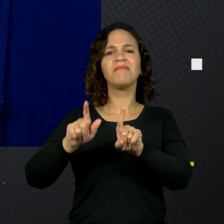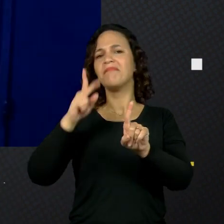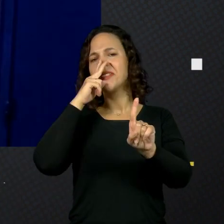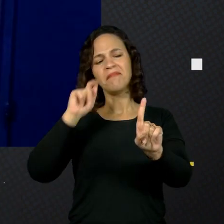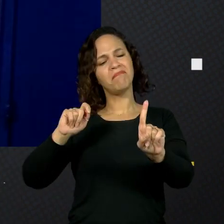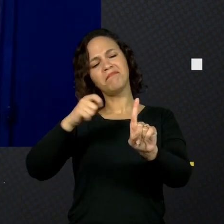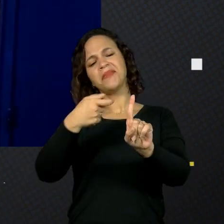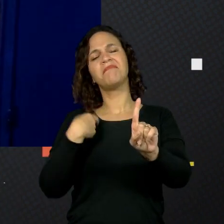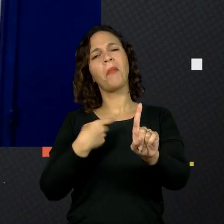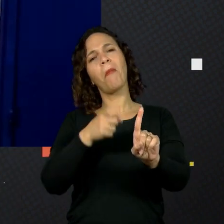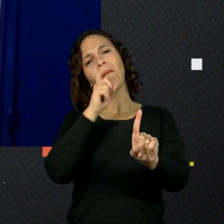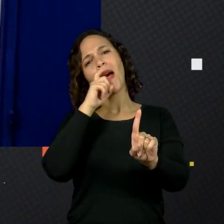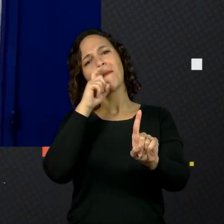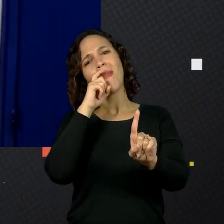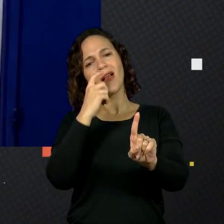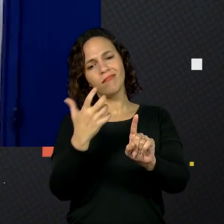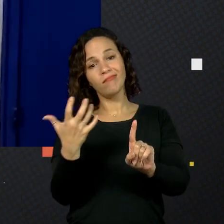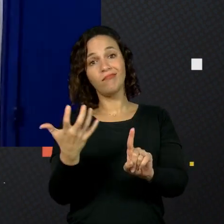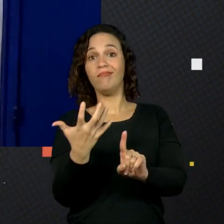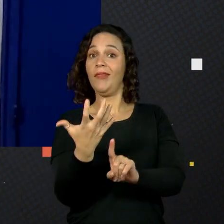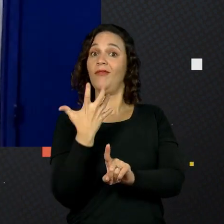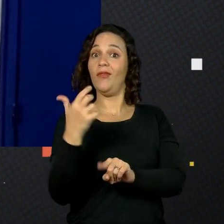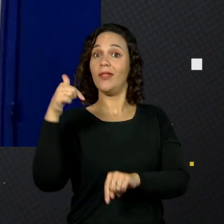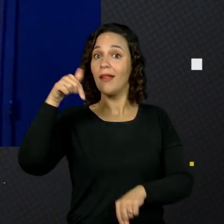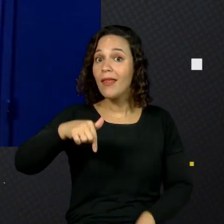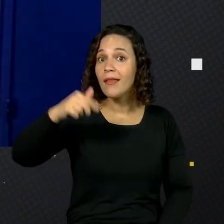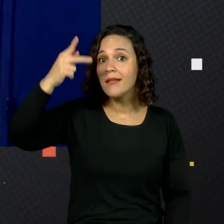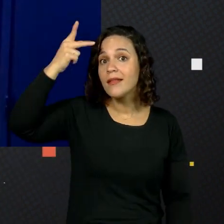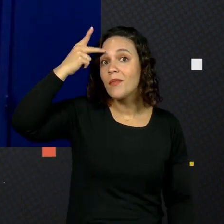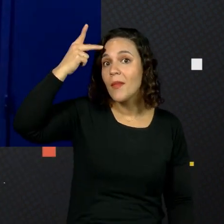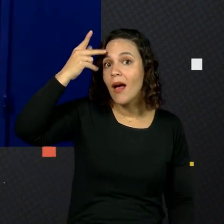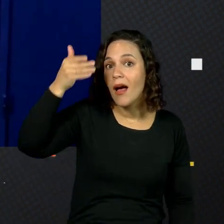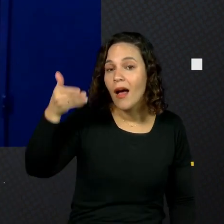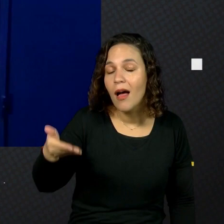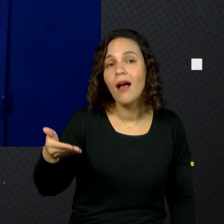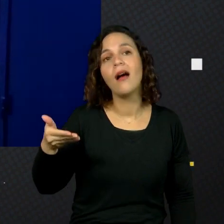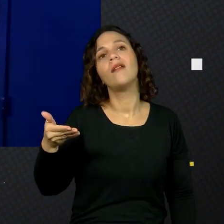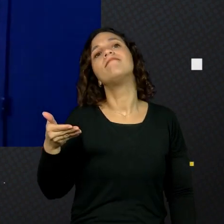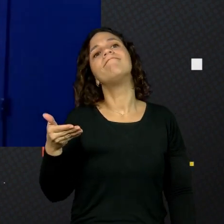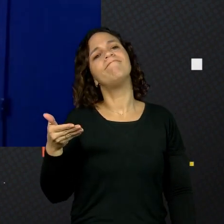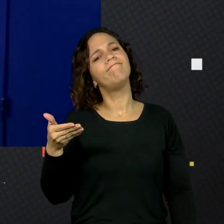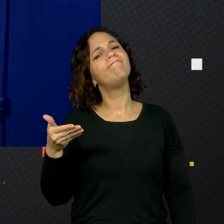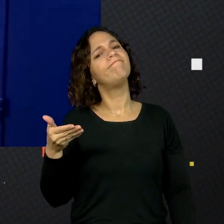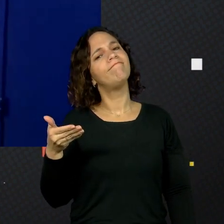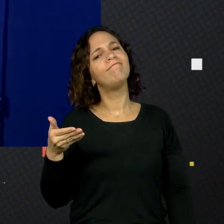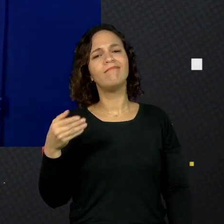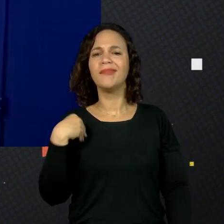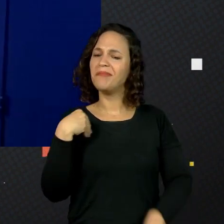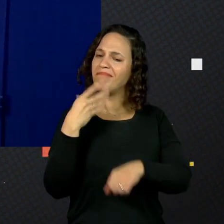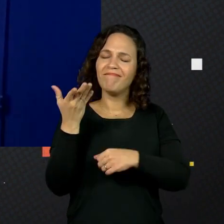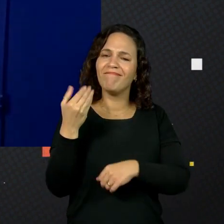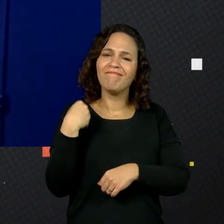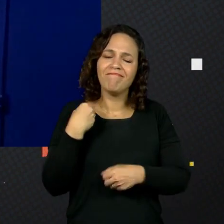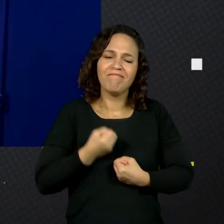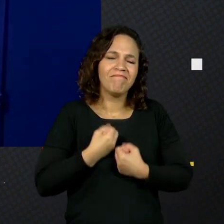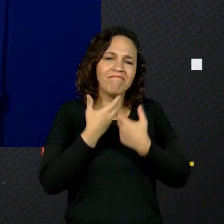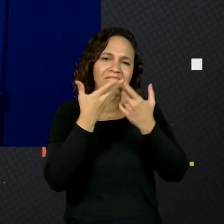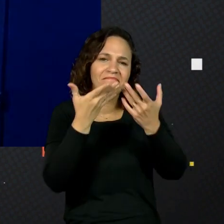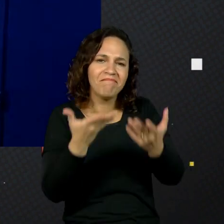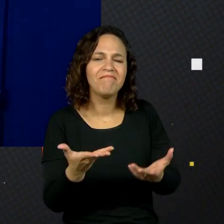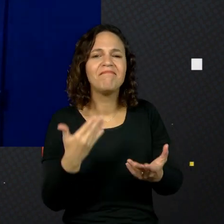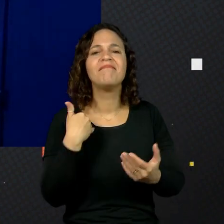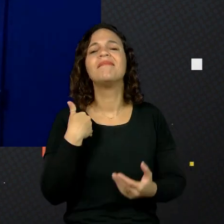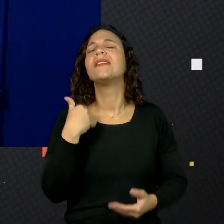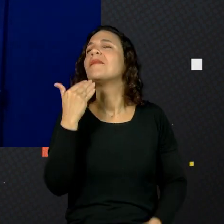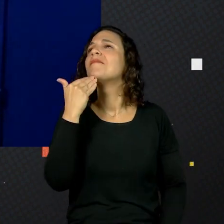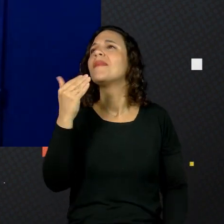né, na minha carreira aqui na cidade de São Paulo. E dizer para você que tem que pedir a Deus